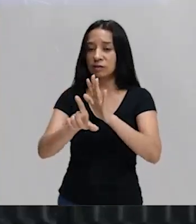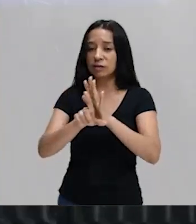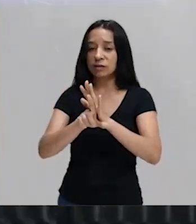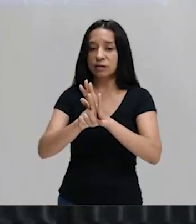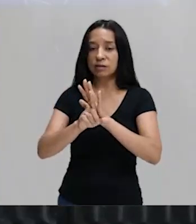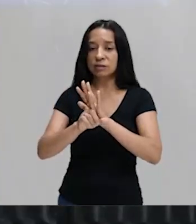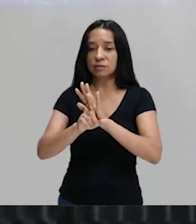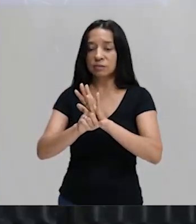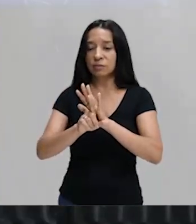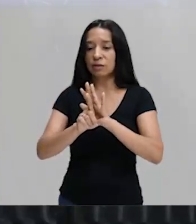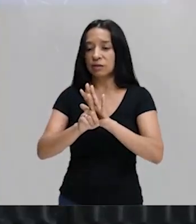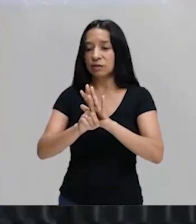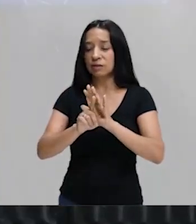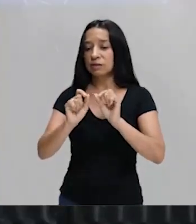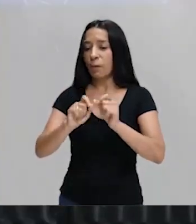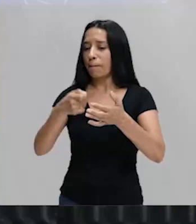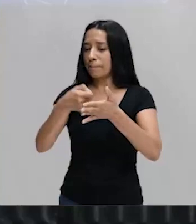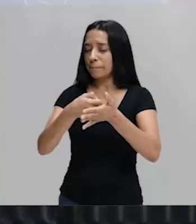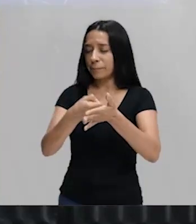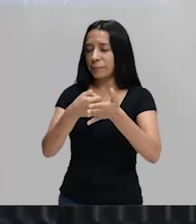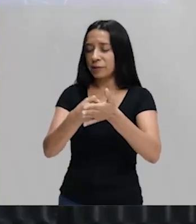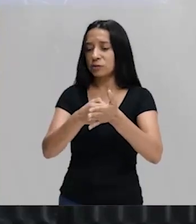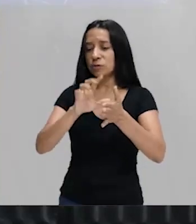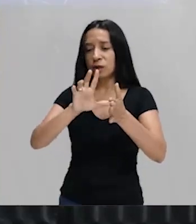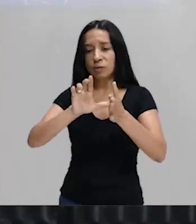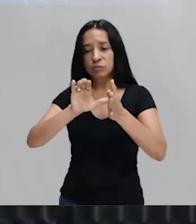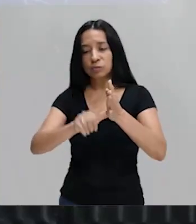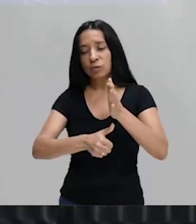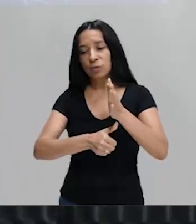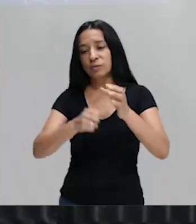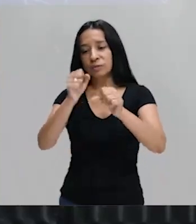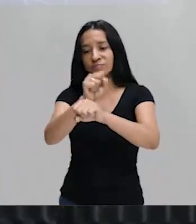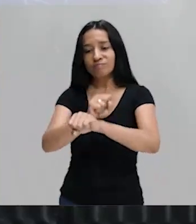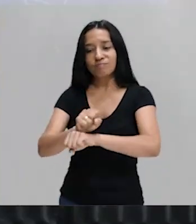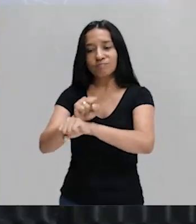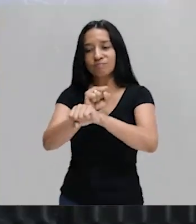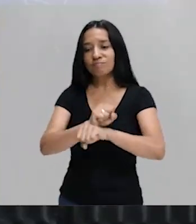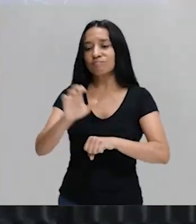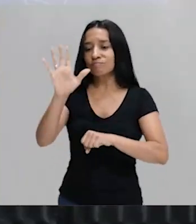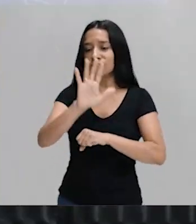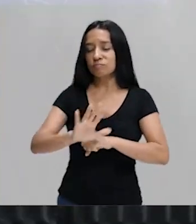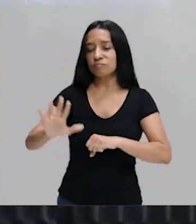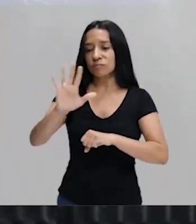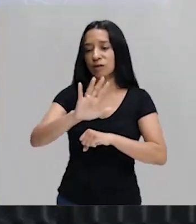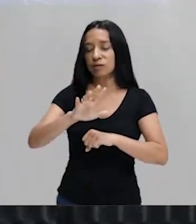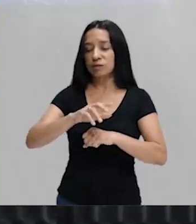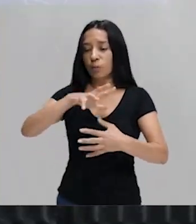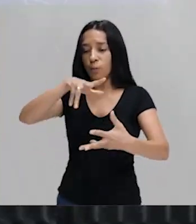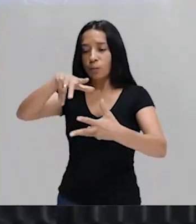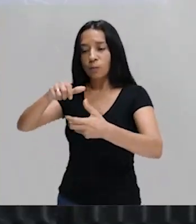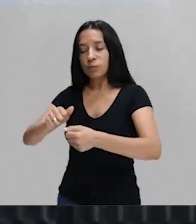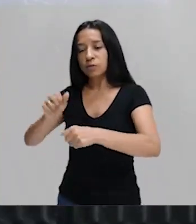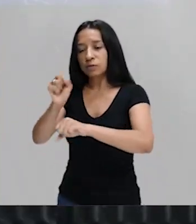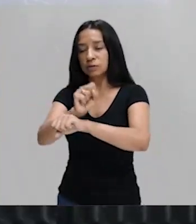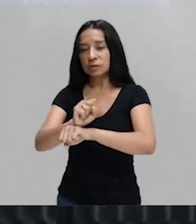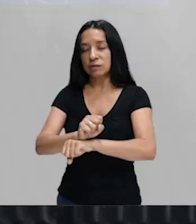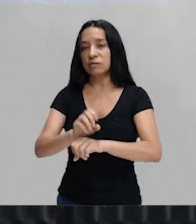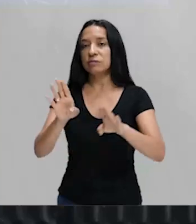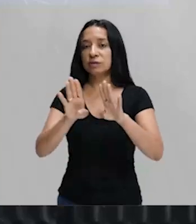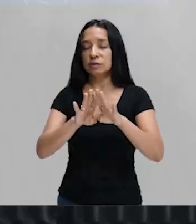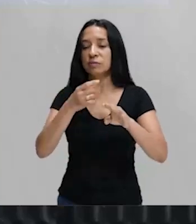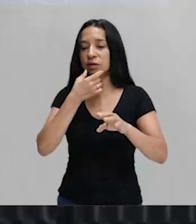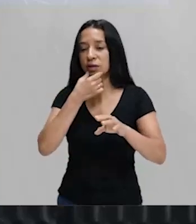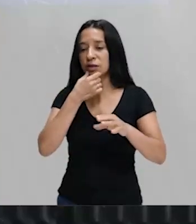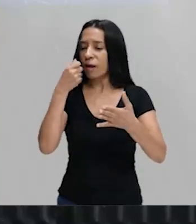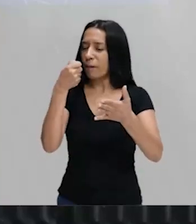principalmente os traficantes internacionais de escravos, a África-Brasil. E a Inglaterra também pressiona o Brasil por conta